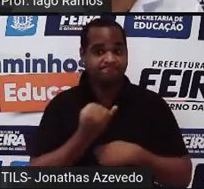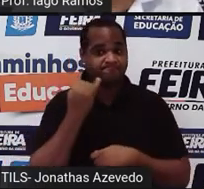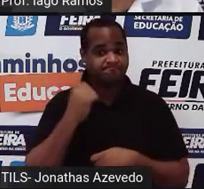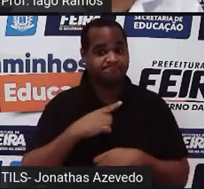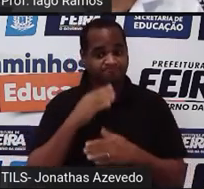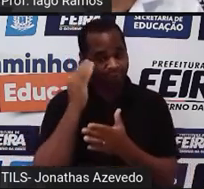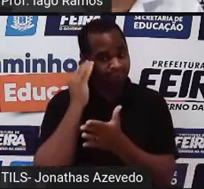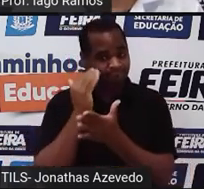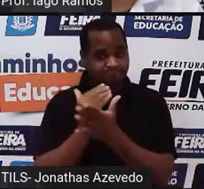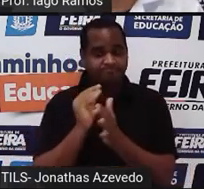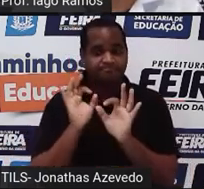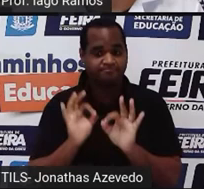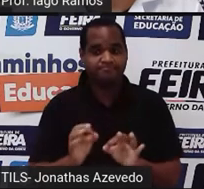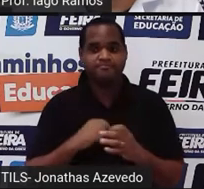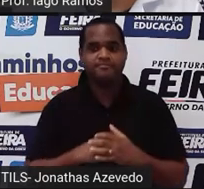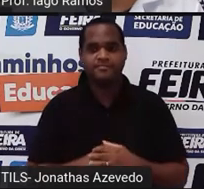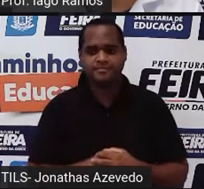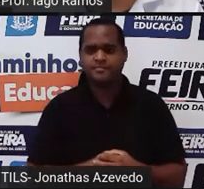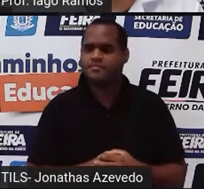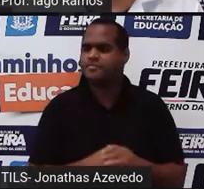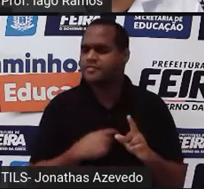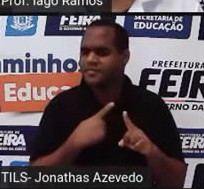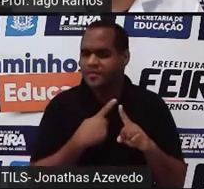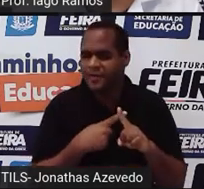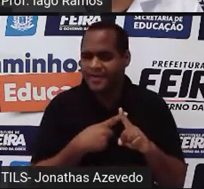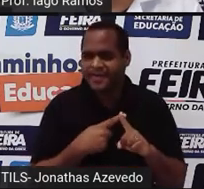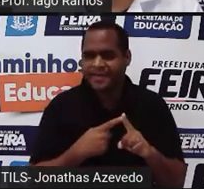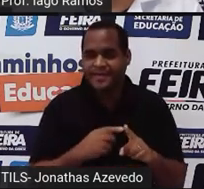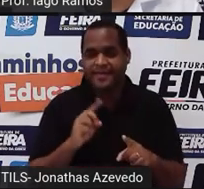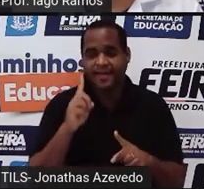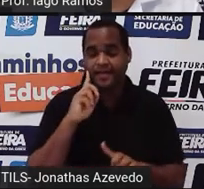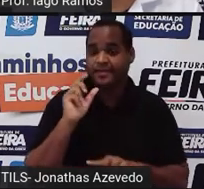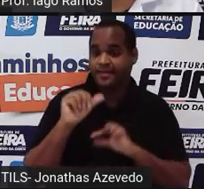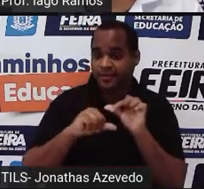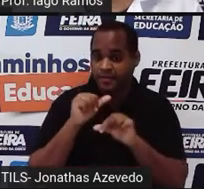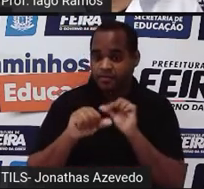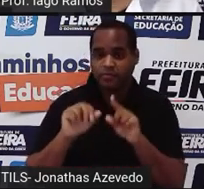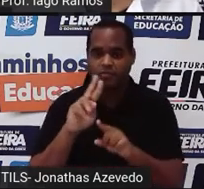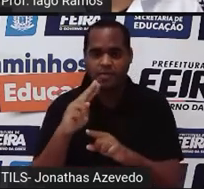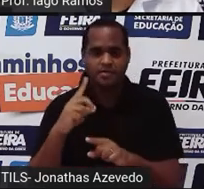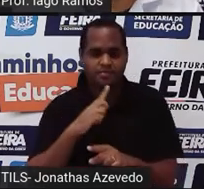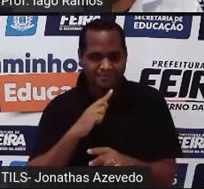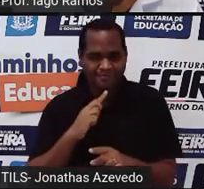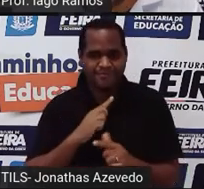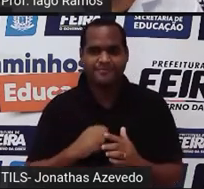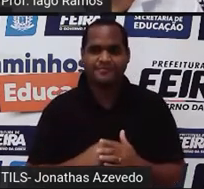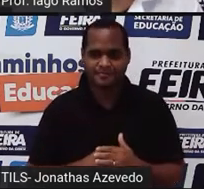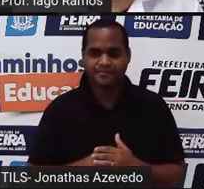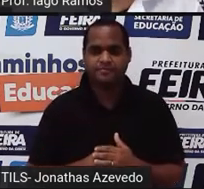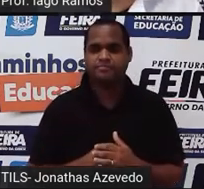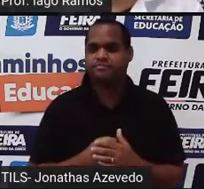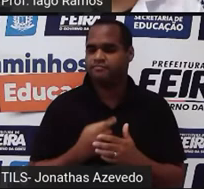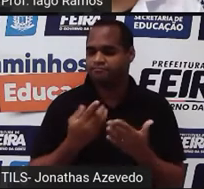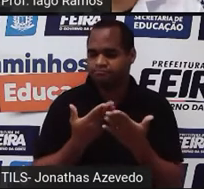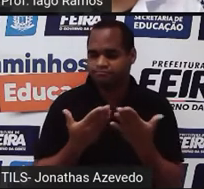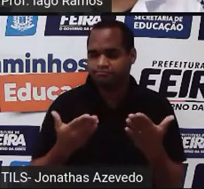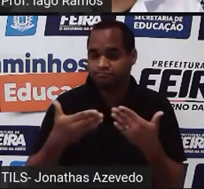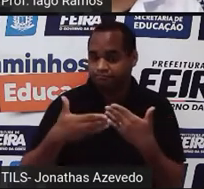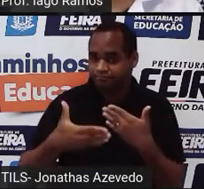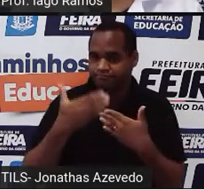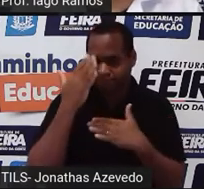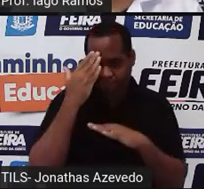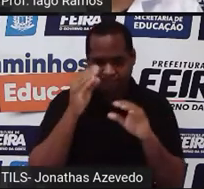aqui, tá? Porque essa transformação tem um nome. E a gente vai entender que tipo